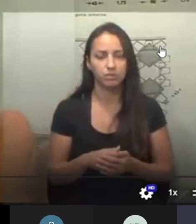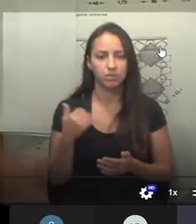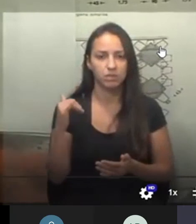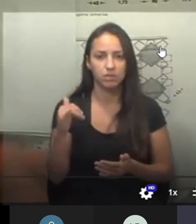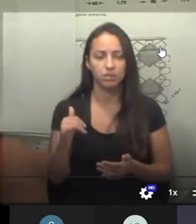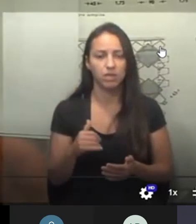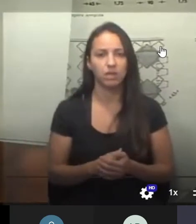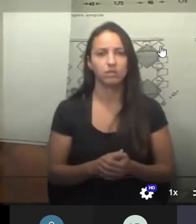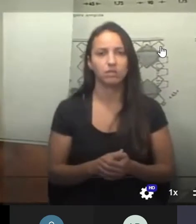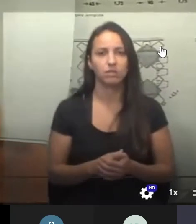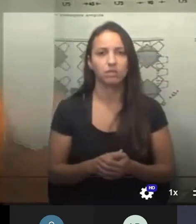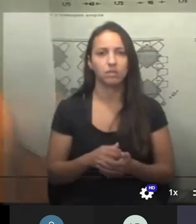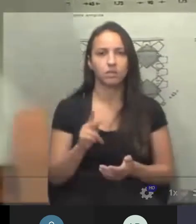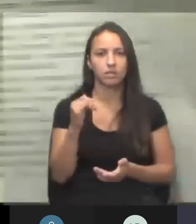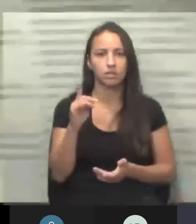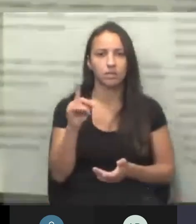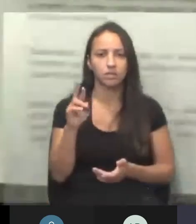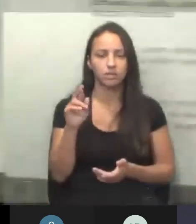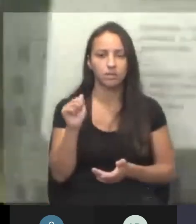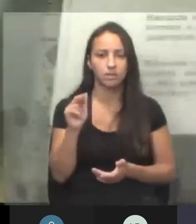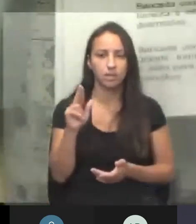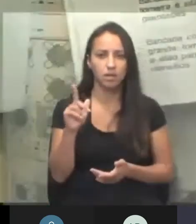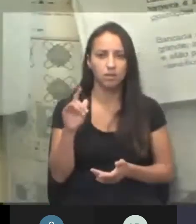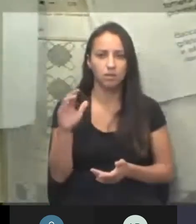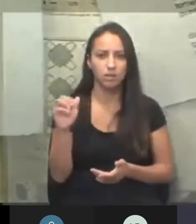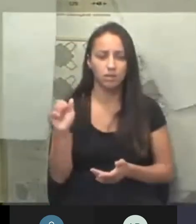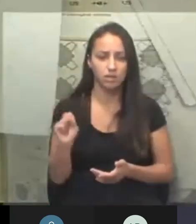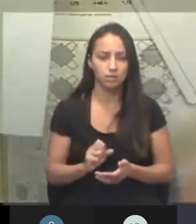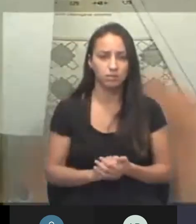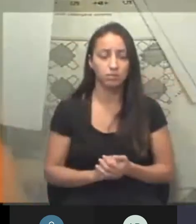elétricas, hidráulicas. E as dimensões?